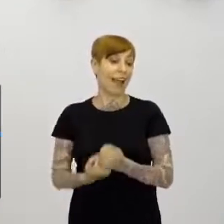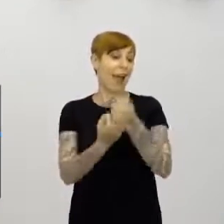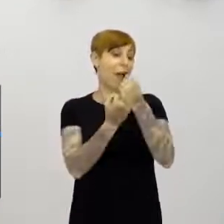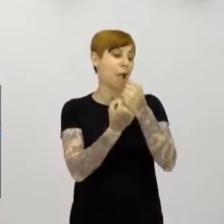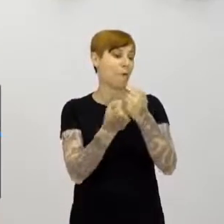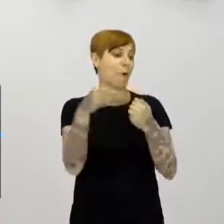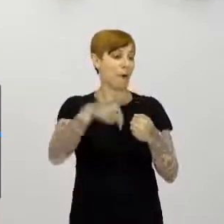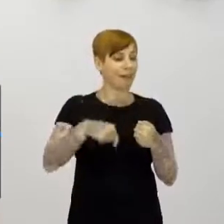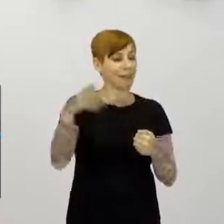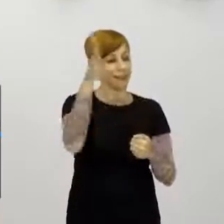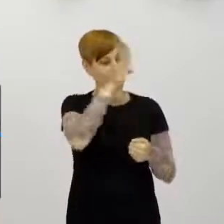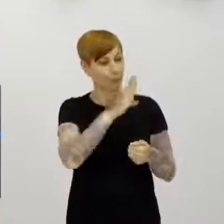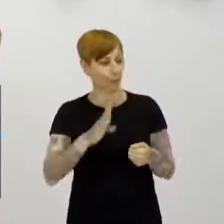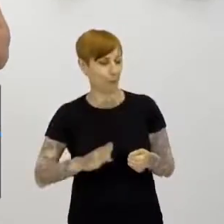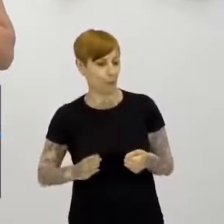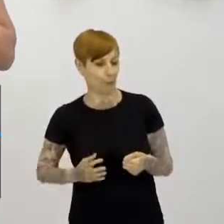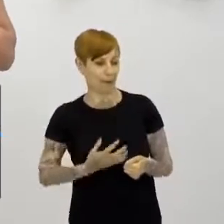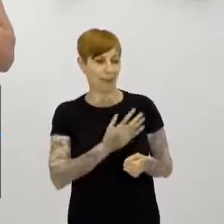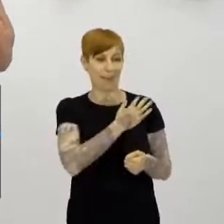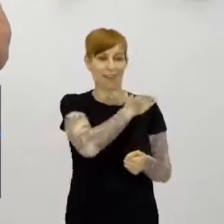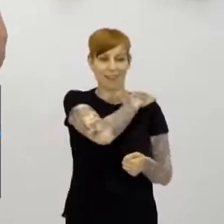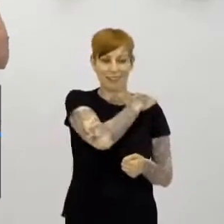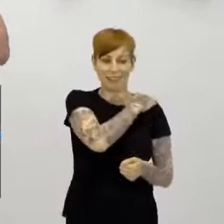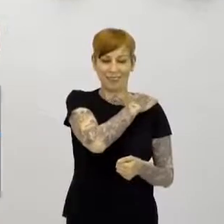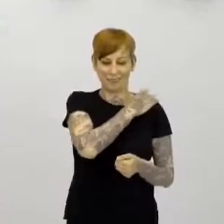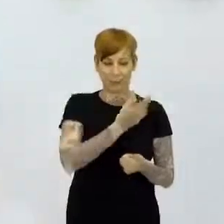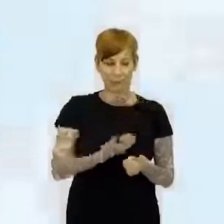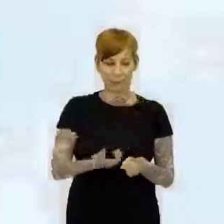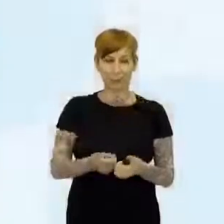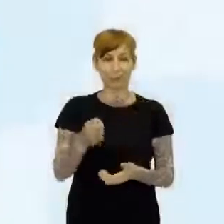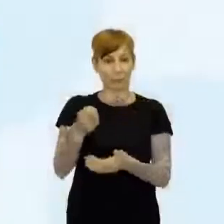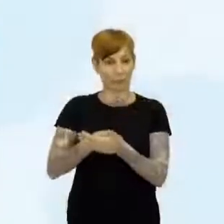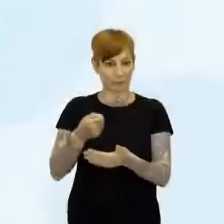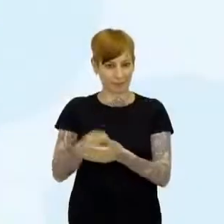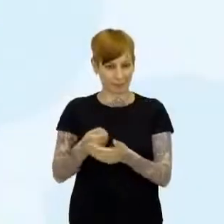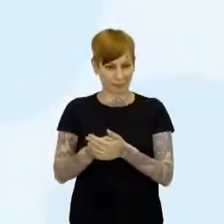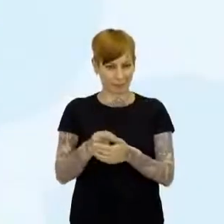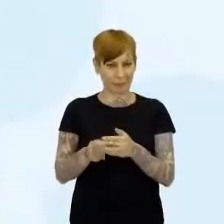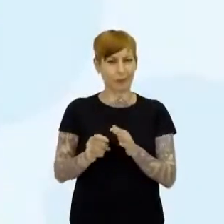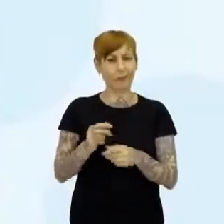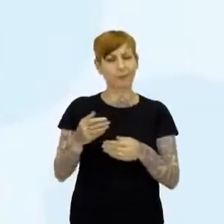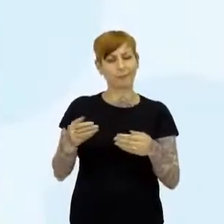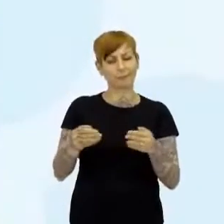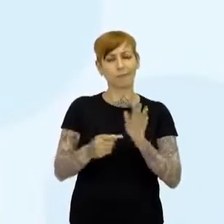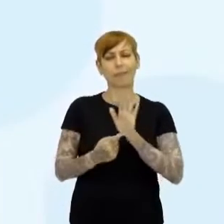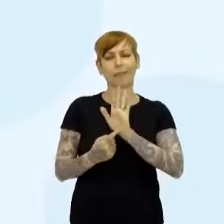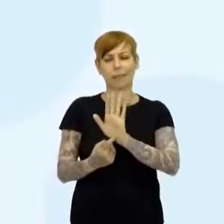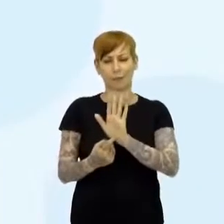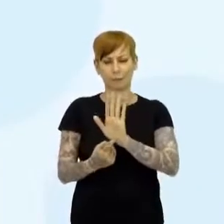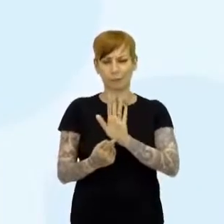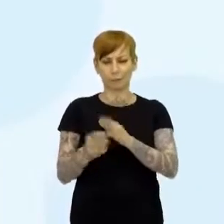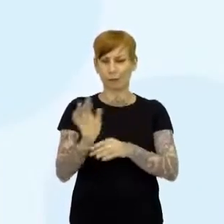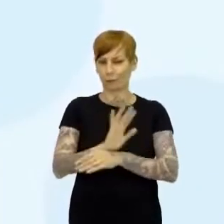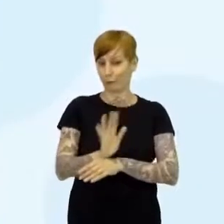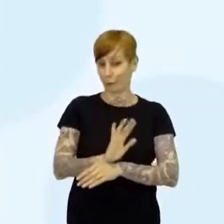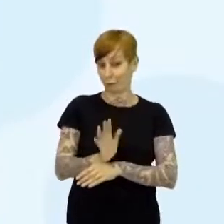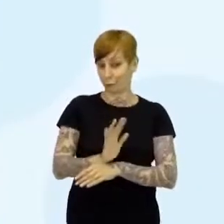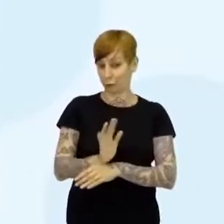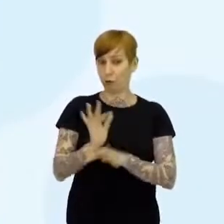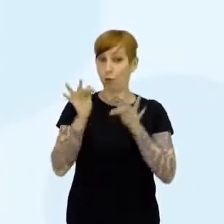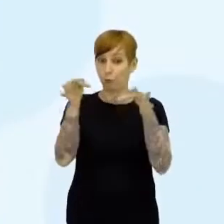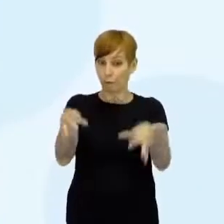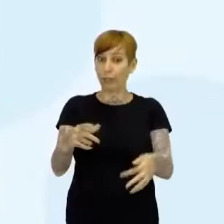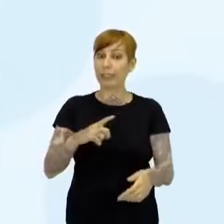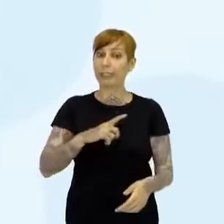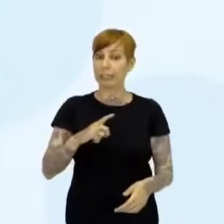começa a ditadura. Agora sim, eu vou passar o vídeo para vocês, dá uma olhadinha na tela. Olha lá, ao final do vídeo, gente, tem